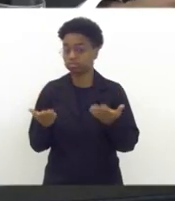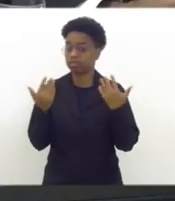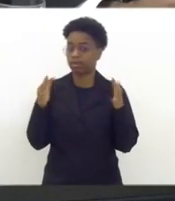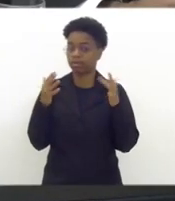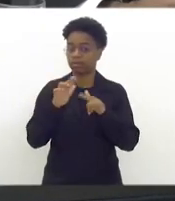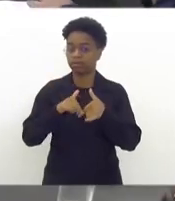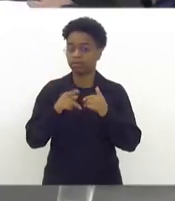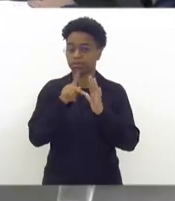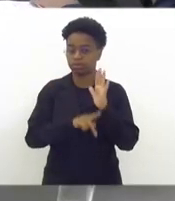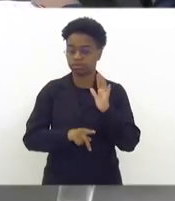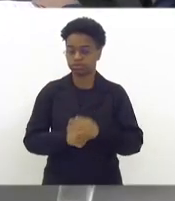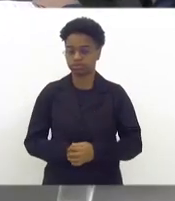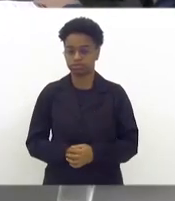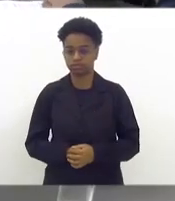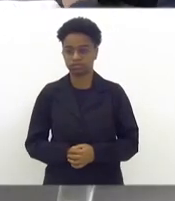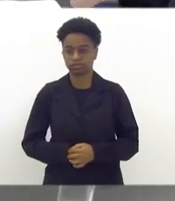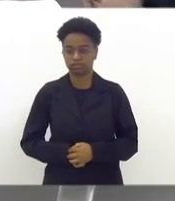projeto. Obrigado, deputado Mink.